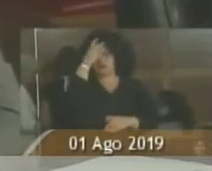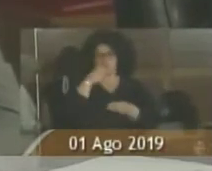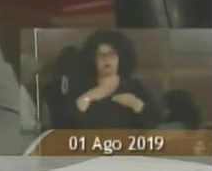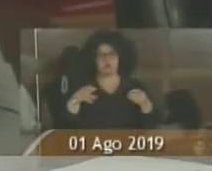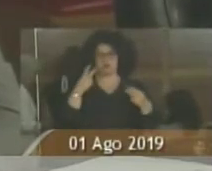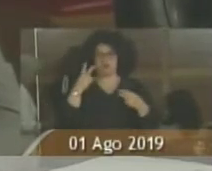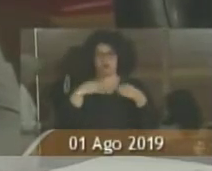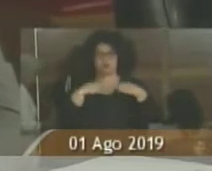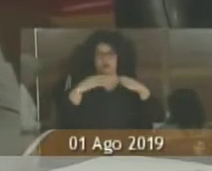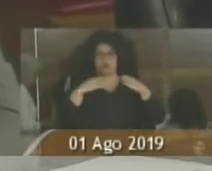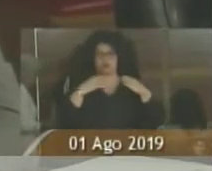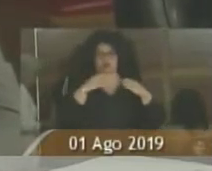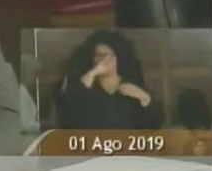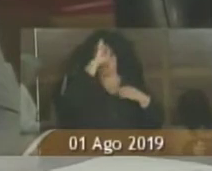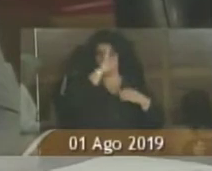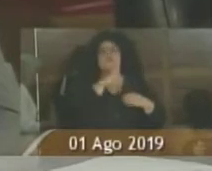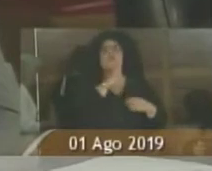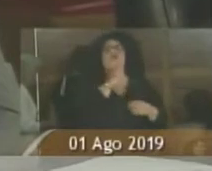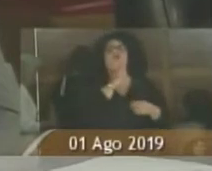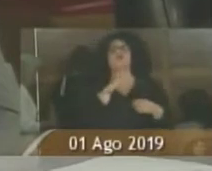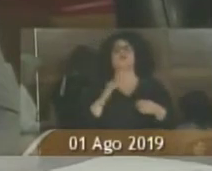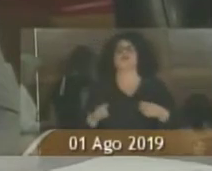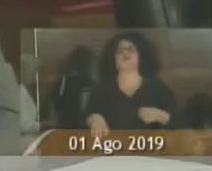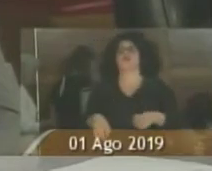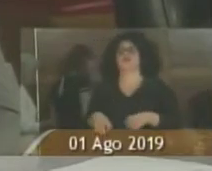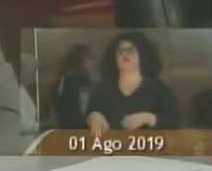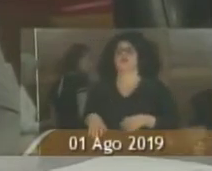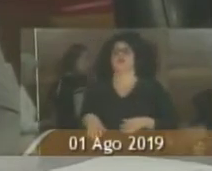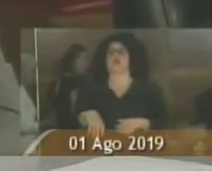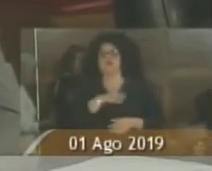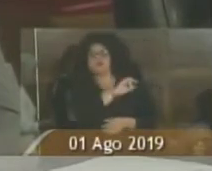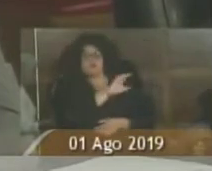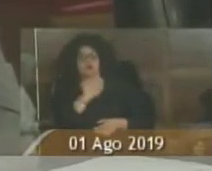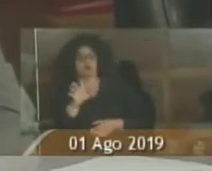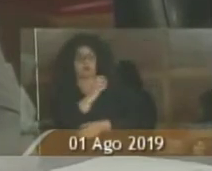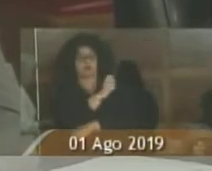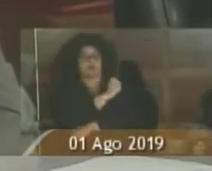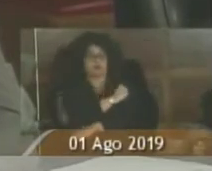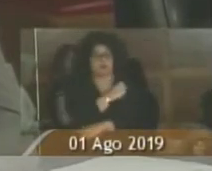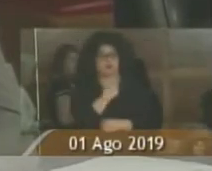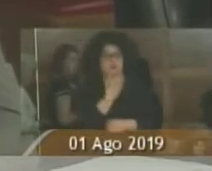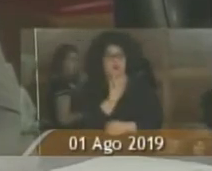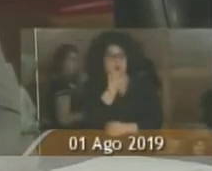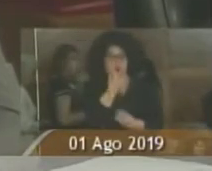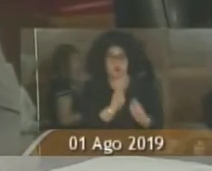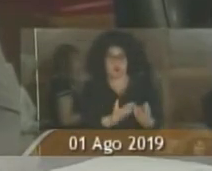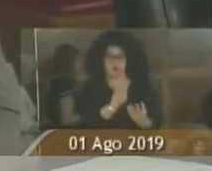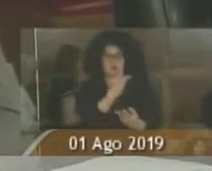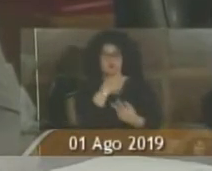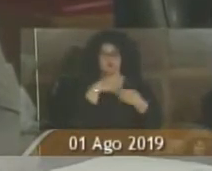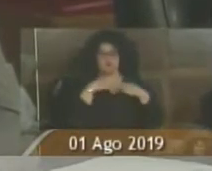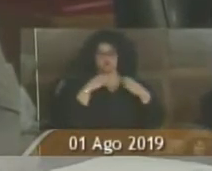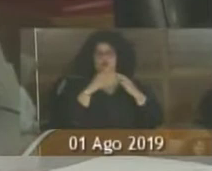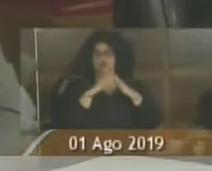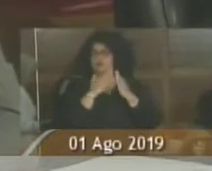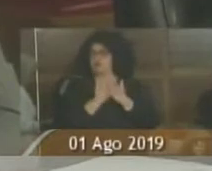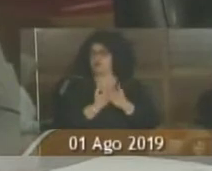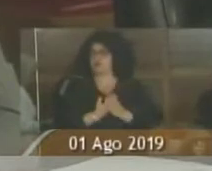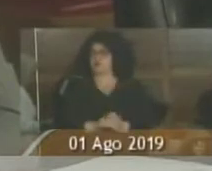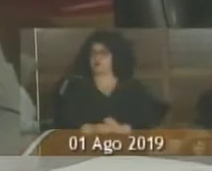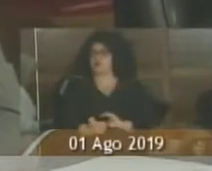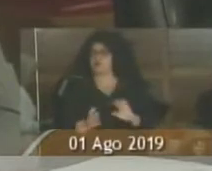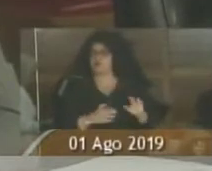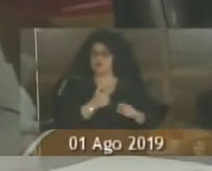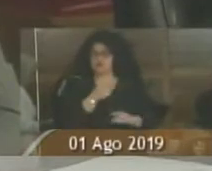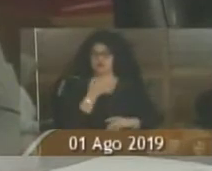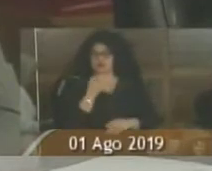uniformes escolares na padronagem usual a cada um dos alunos matriculados na rede municipal de ensino. Indicação 2309, indicando ao prefeito